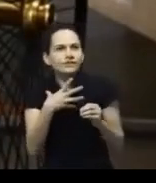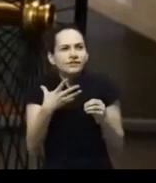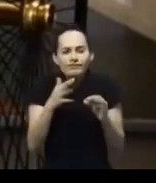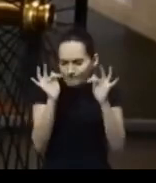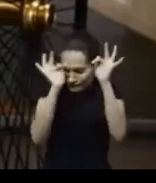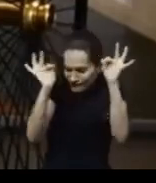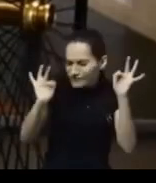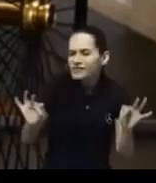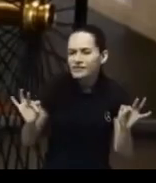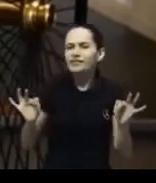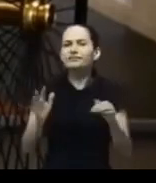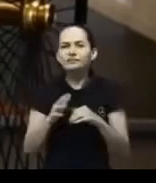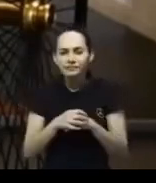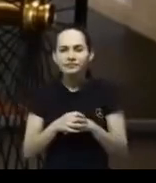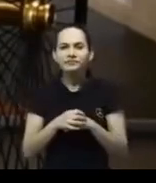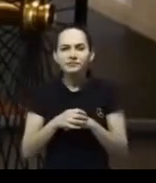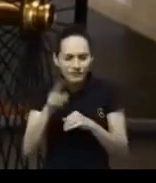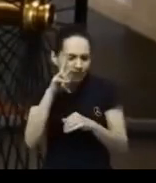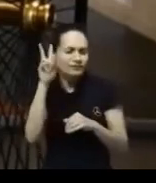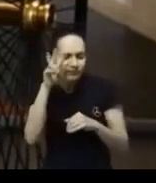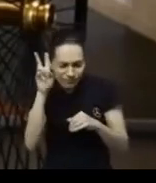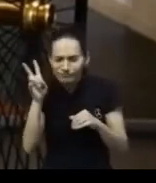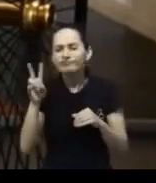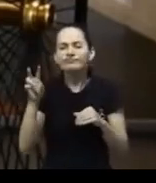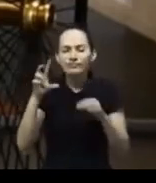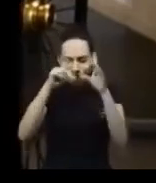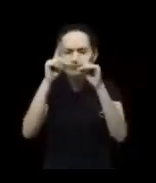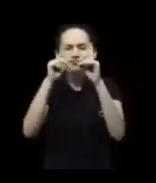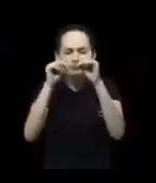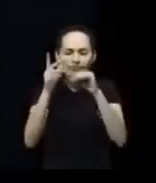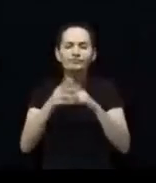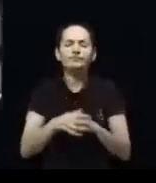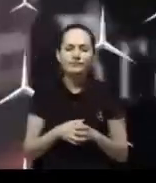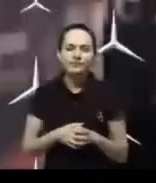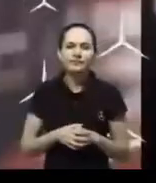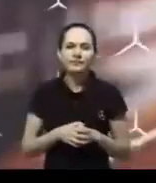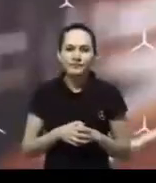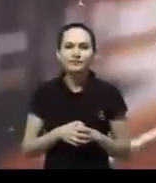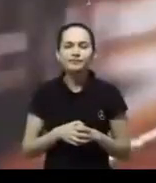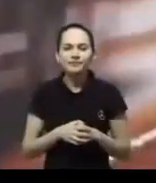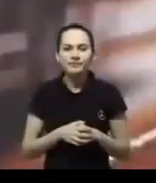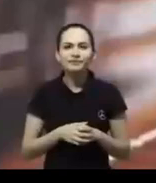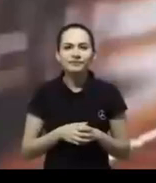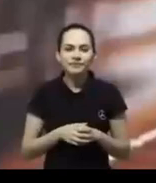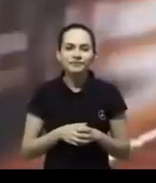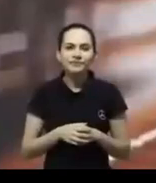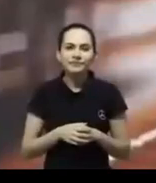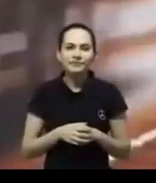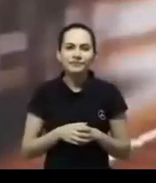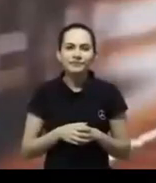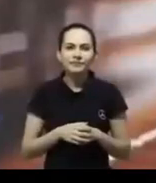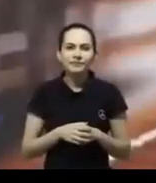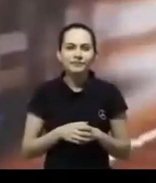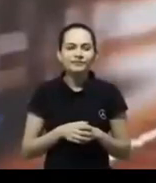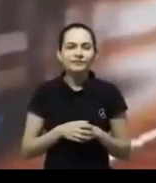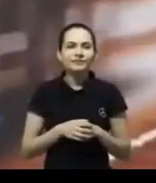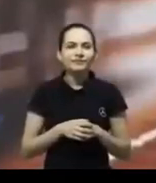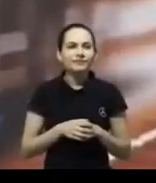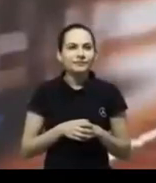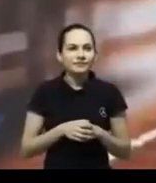privilegiado de ter passado esses anos todos aqui na Mercedes-Benz. Quando eu entrei, eu tinha 15 anos